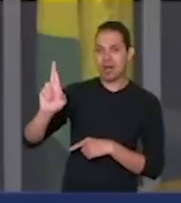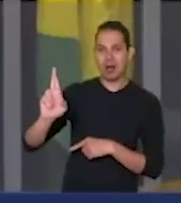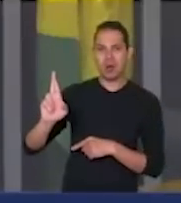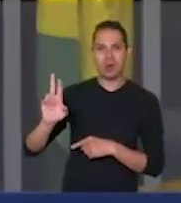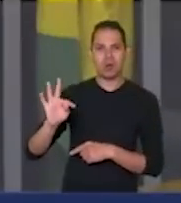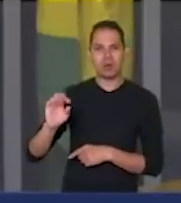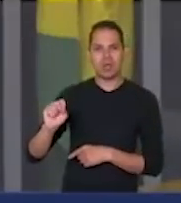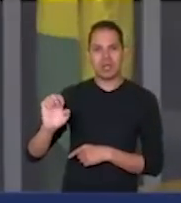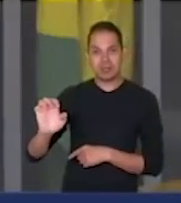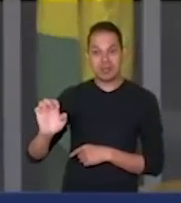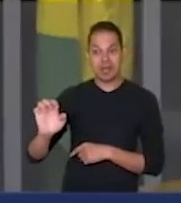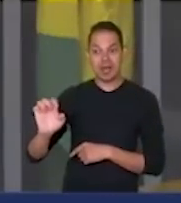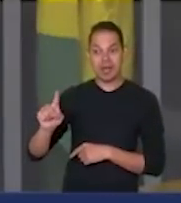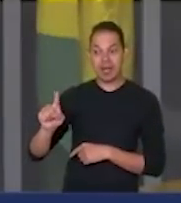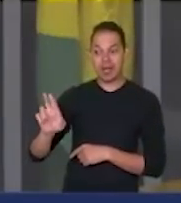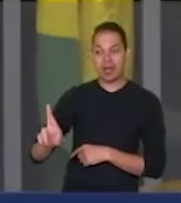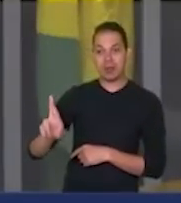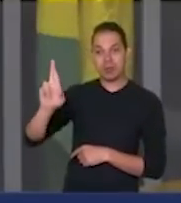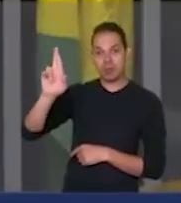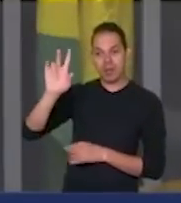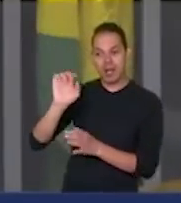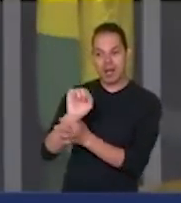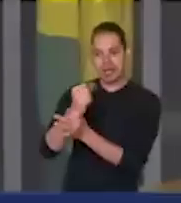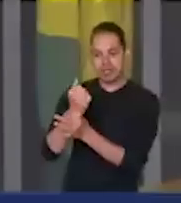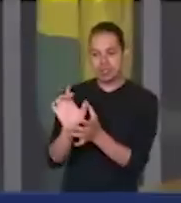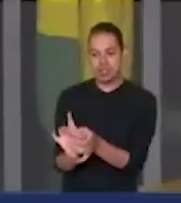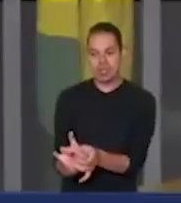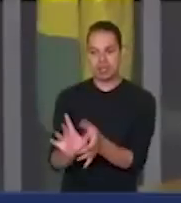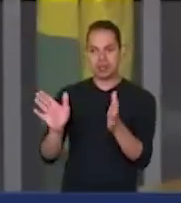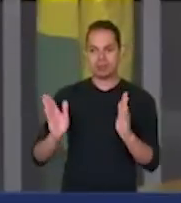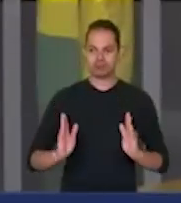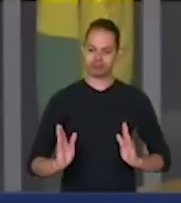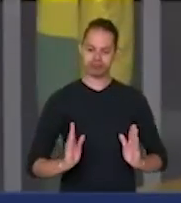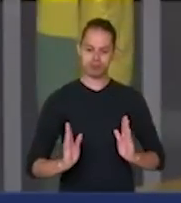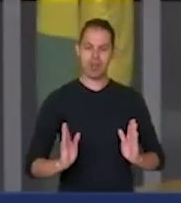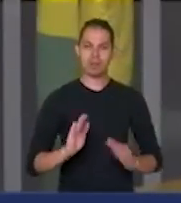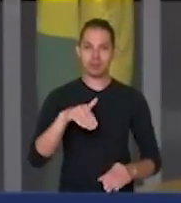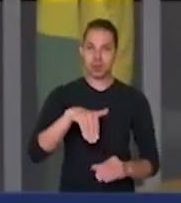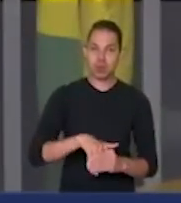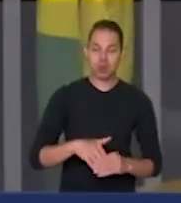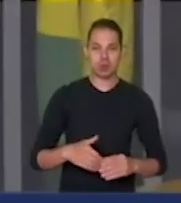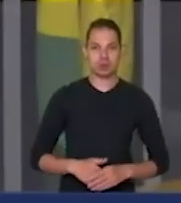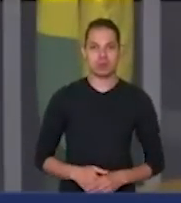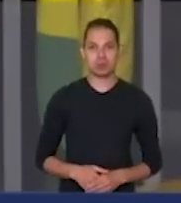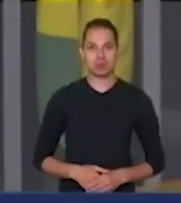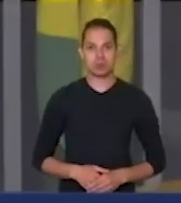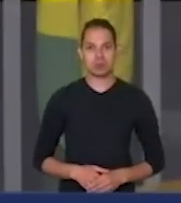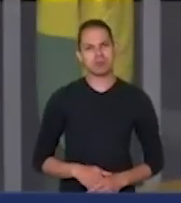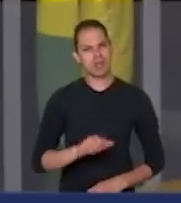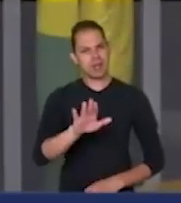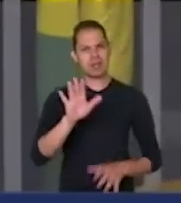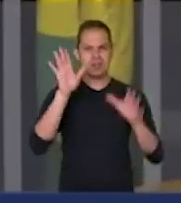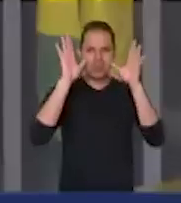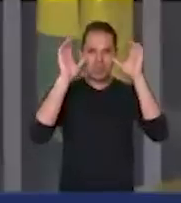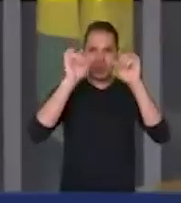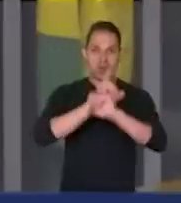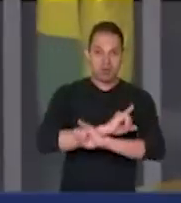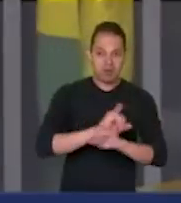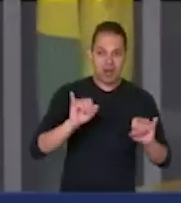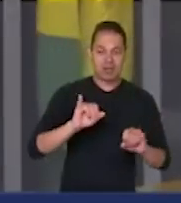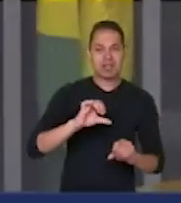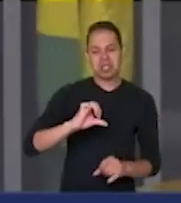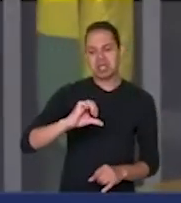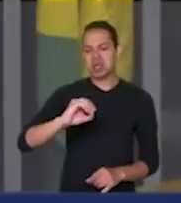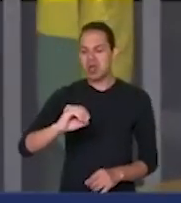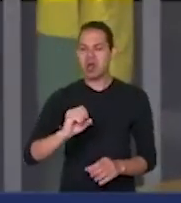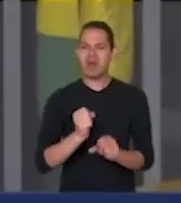a liberdade durante o período eleitoral. Aliás, o próprio tribunal diz que está há 90 anos a